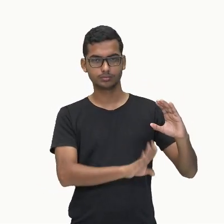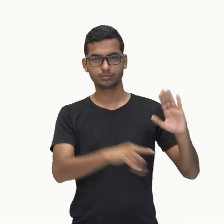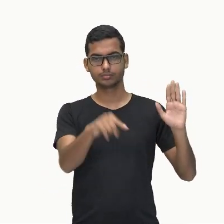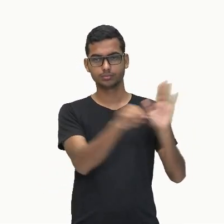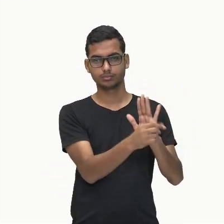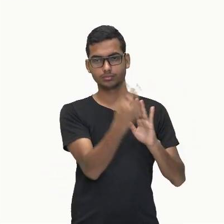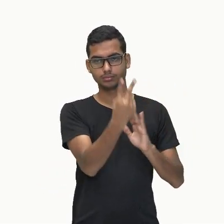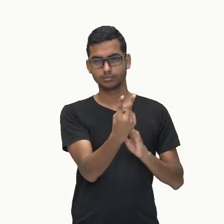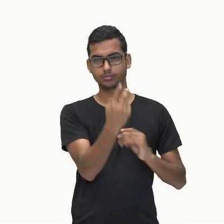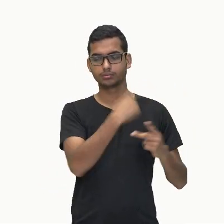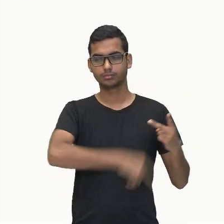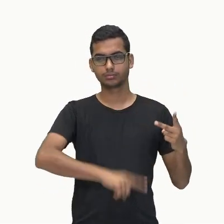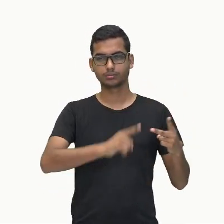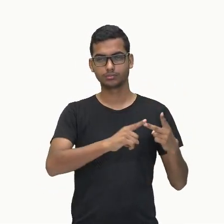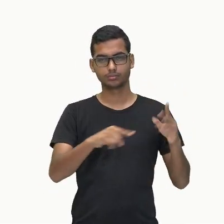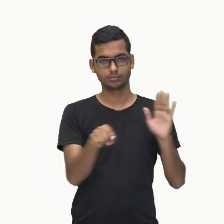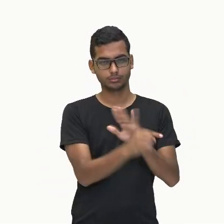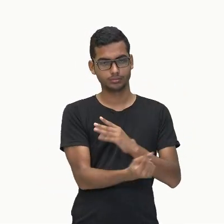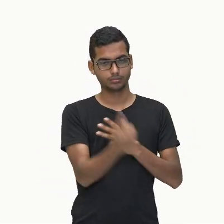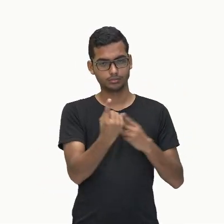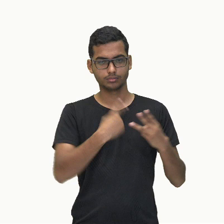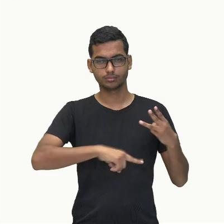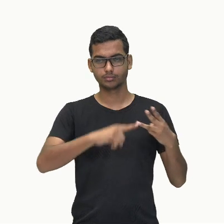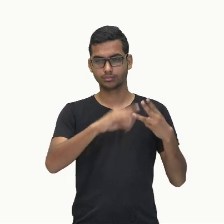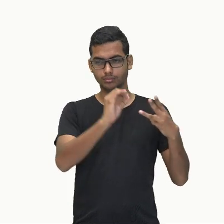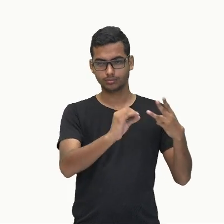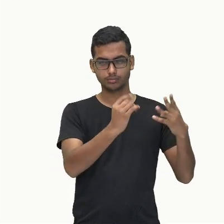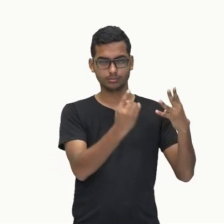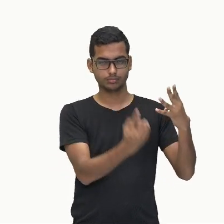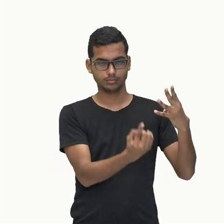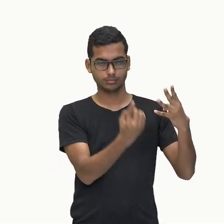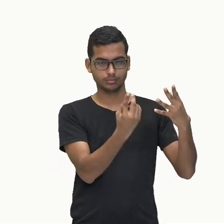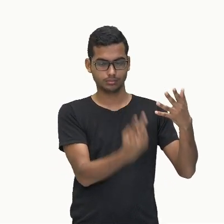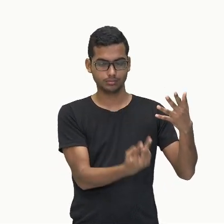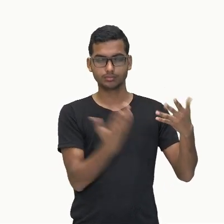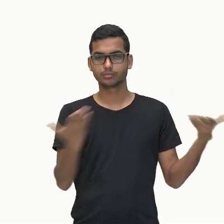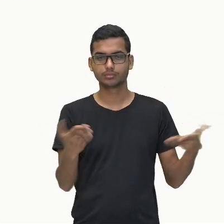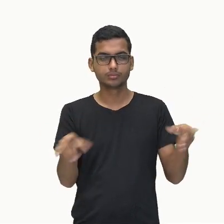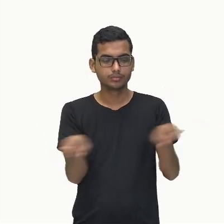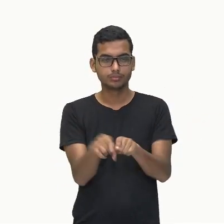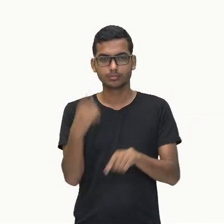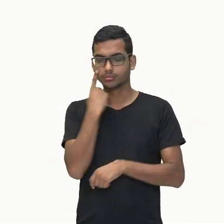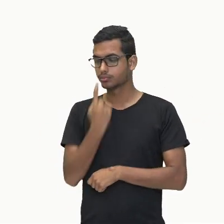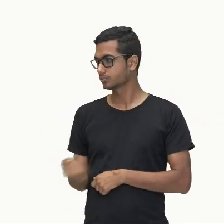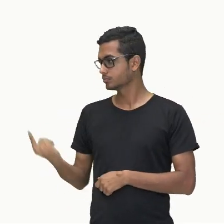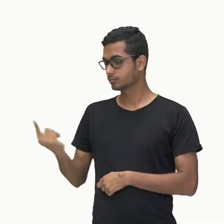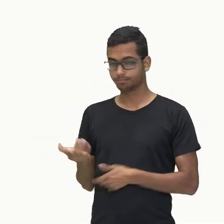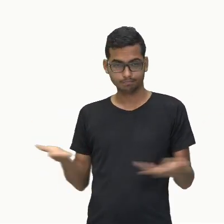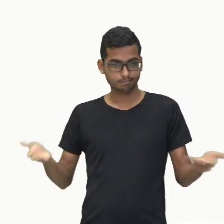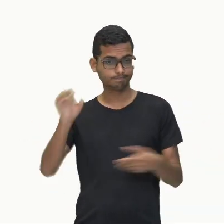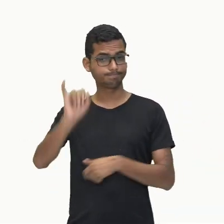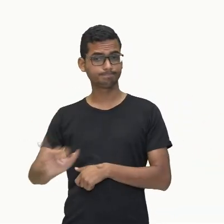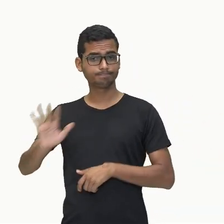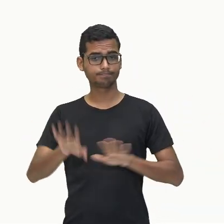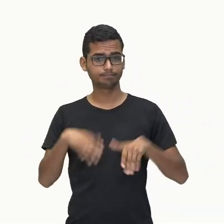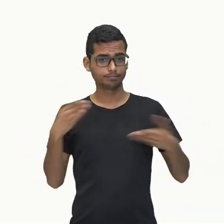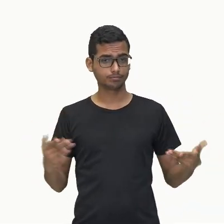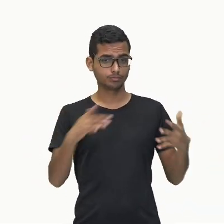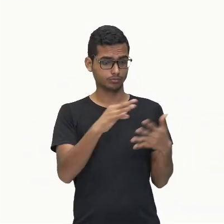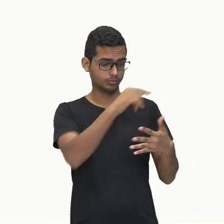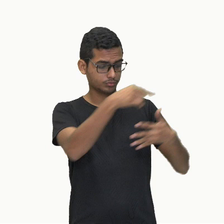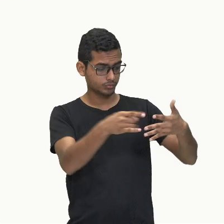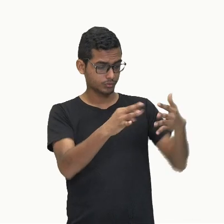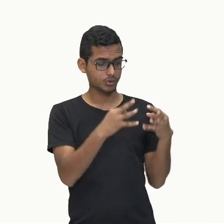0, 1 e 2. E a imagem, quem é a imagem? A imagem são todos os